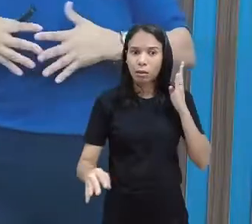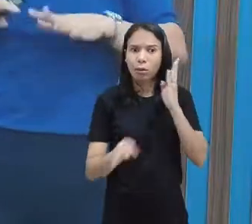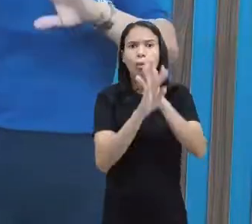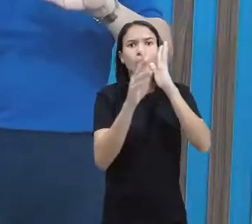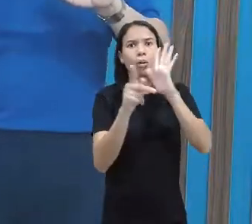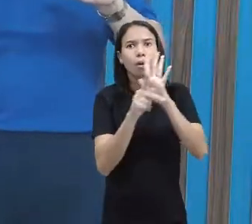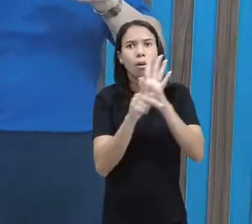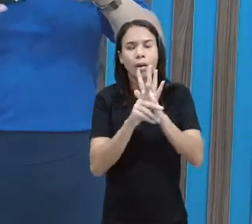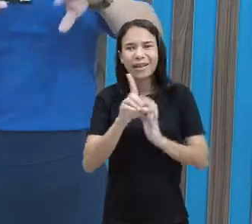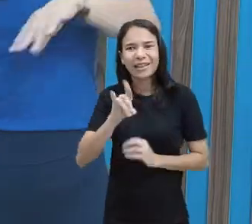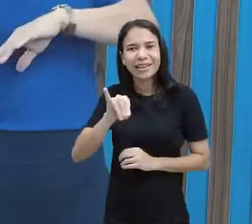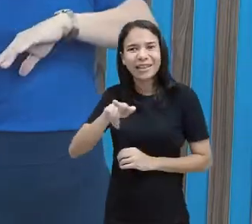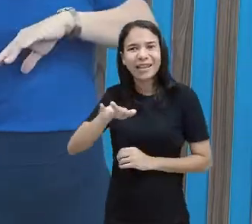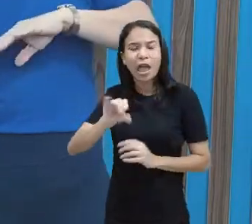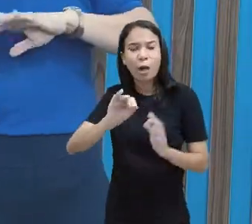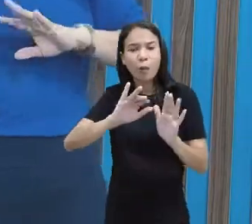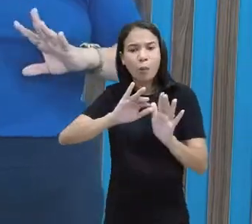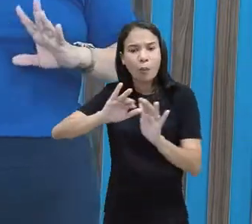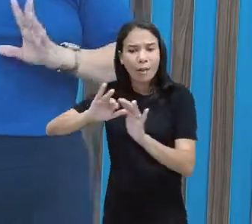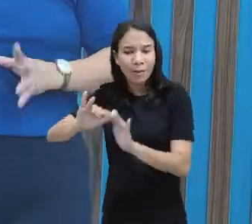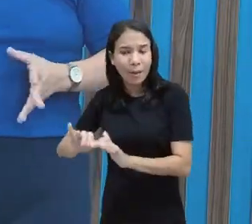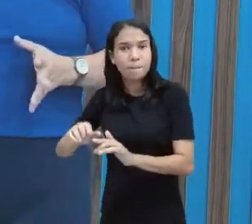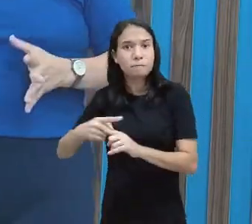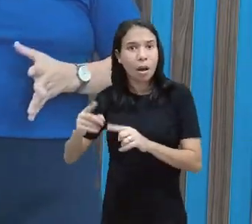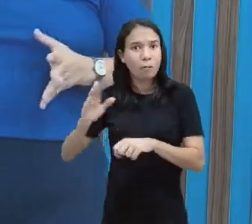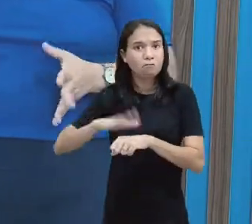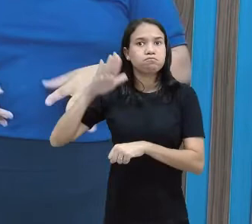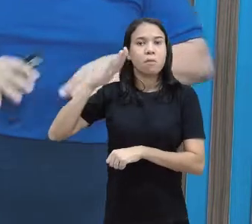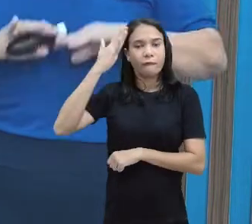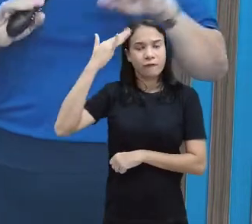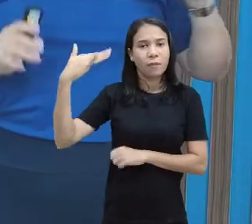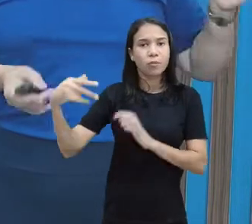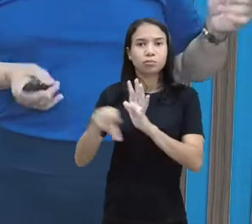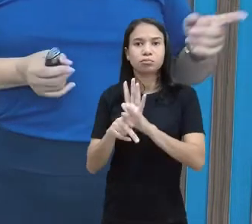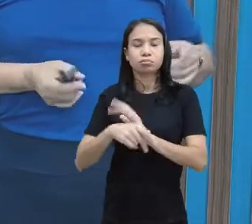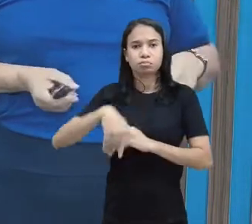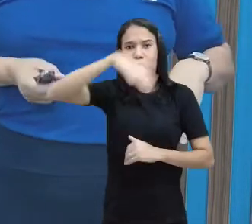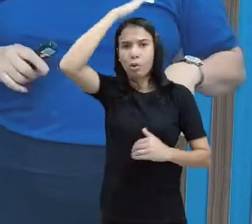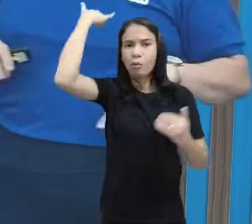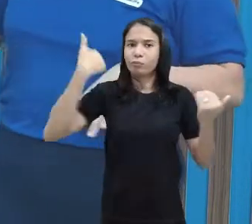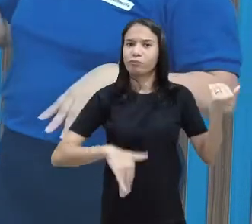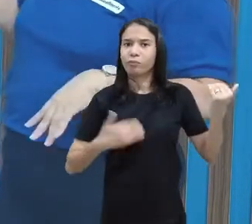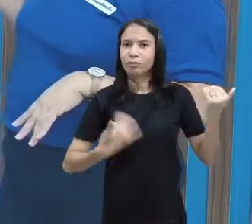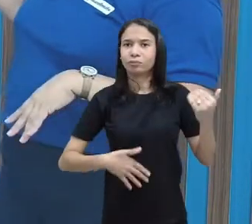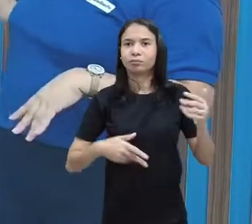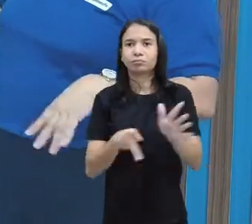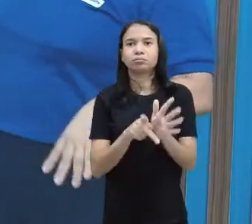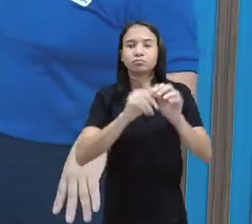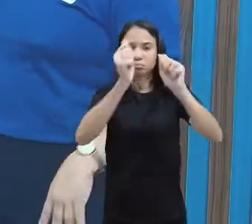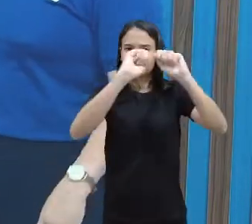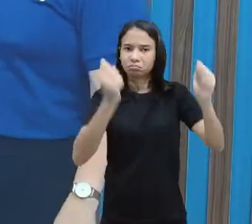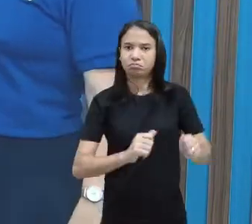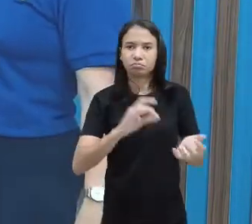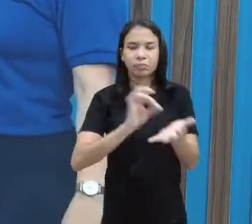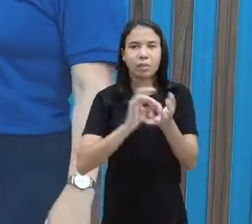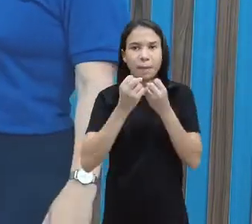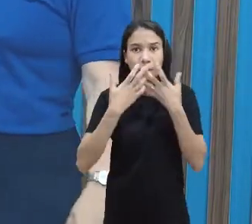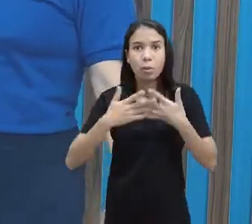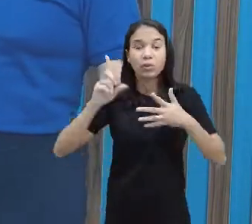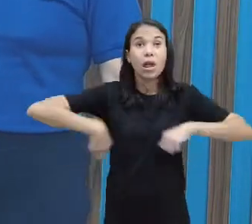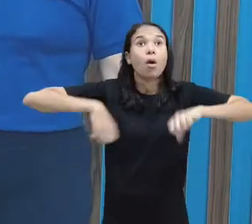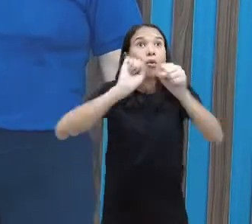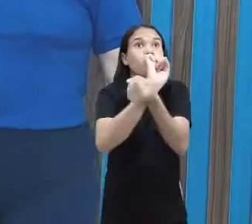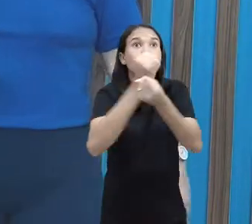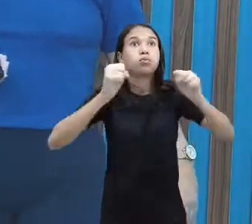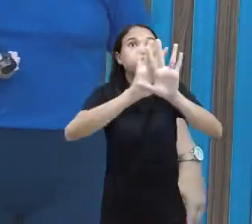e o Diego ficou um pouco em segundo plano, mas ele é o maior artista mexicano de todos os tempos, e é um artista incrível. Isso aqui é um mural